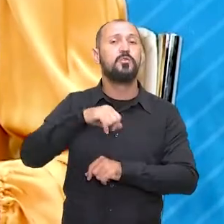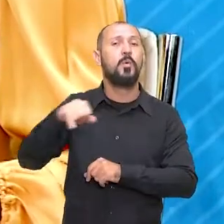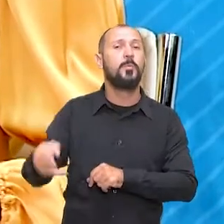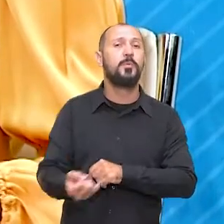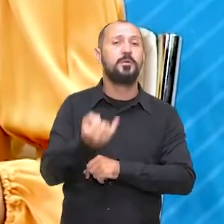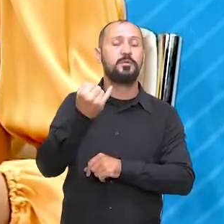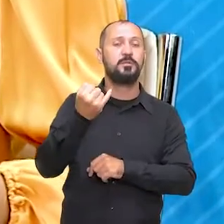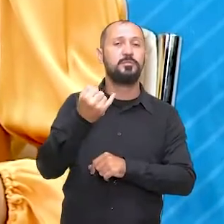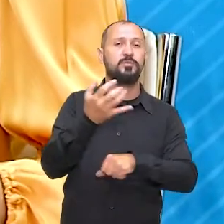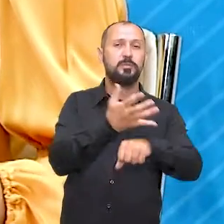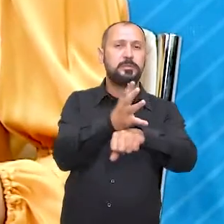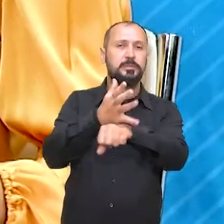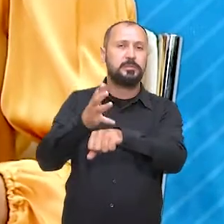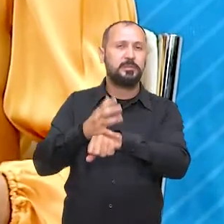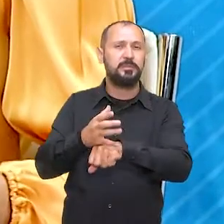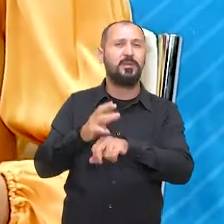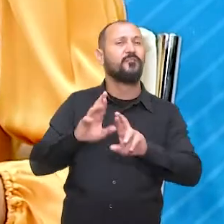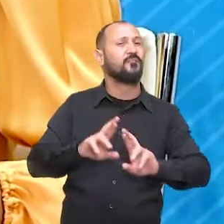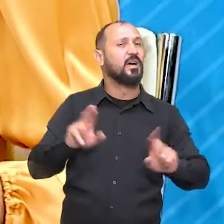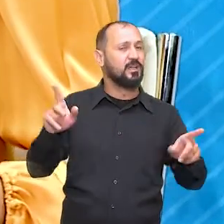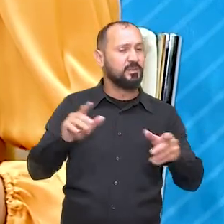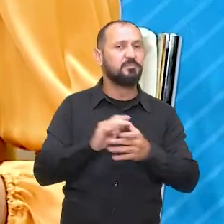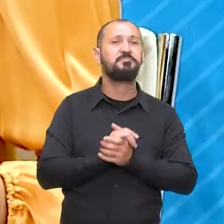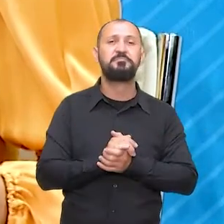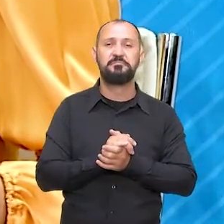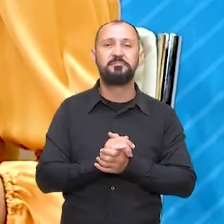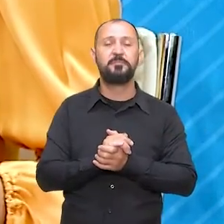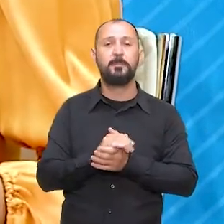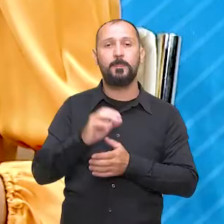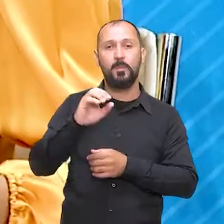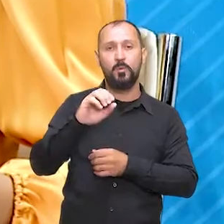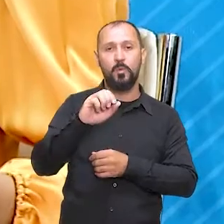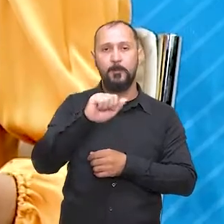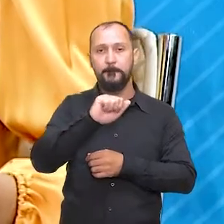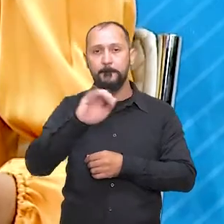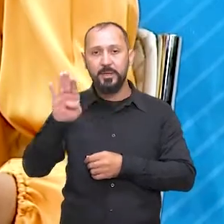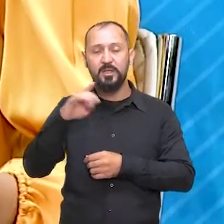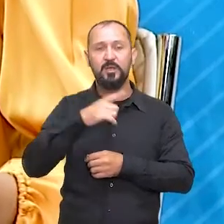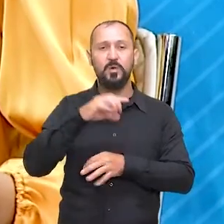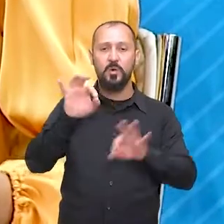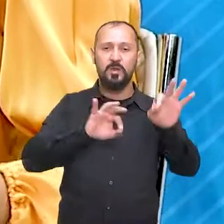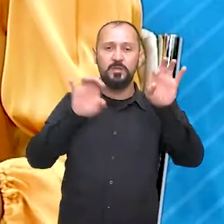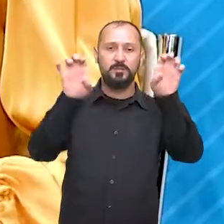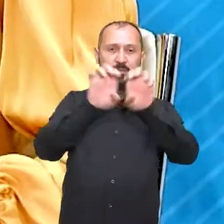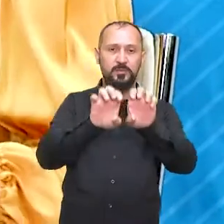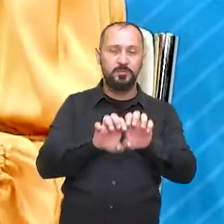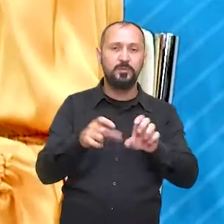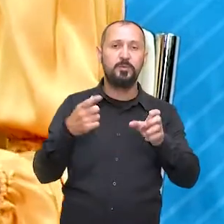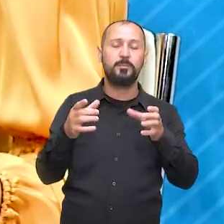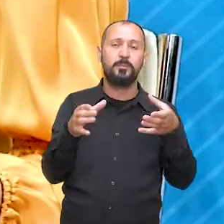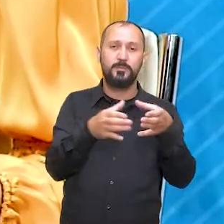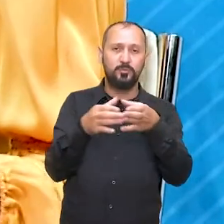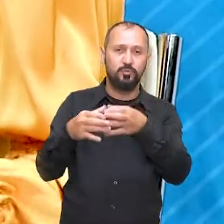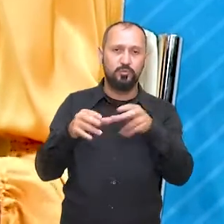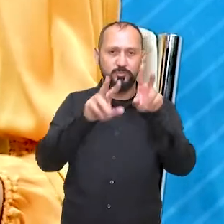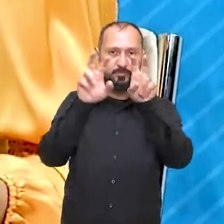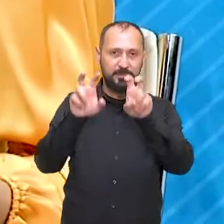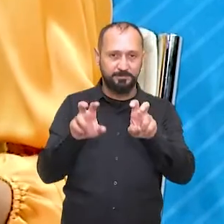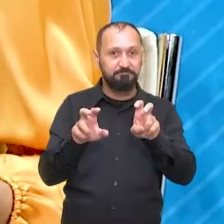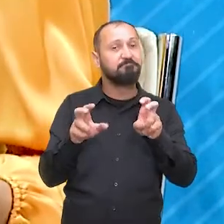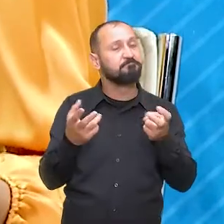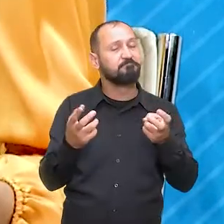propriedade, porque também sou advogada, não tive a oportunidade de estagiar, é muito diferente, né? Então, a OAB, ela tem